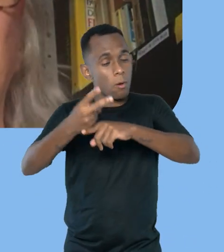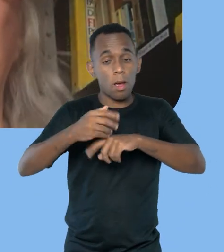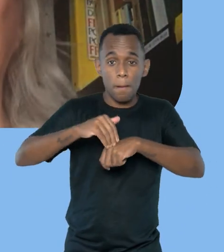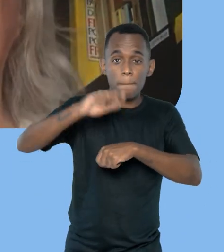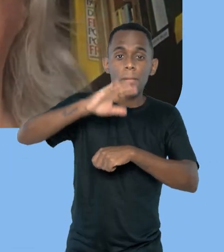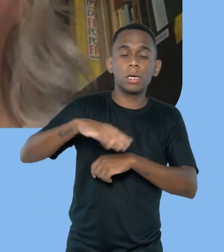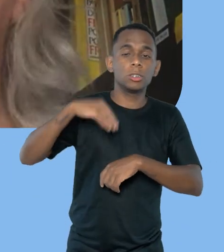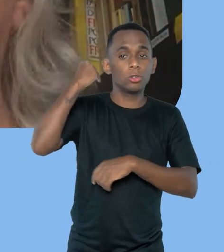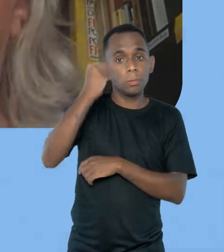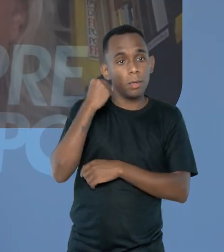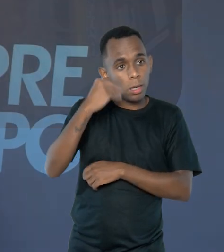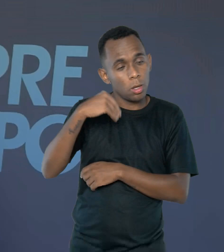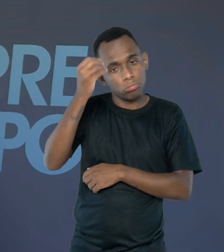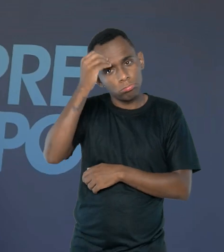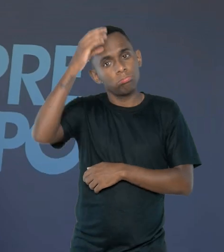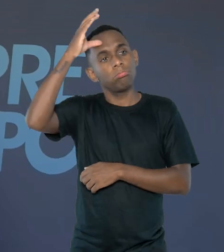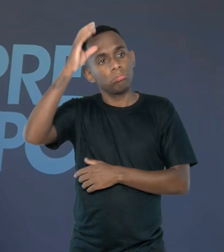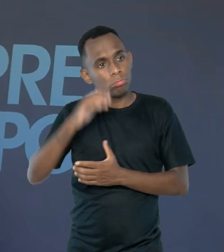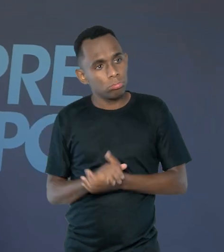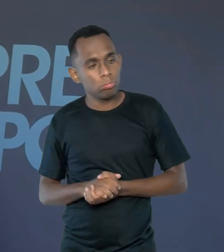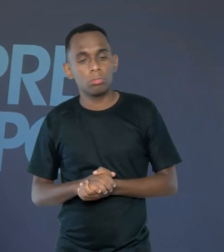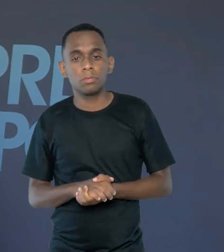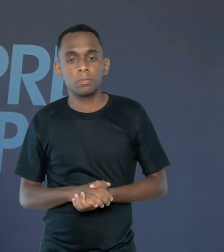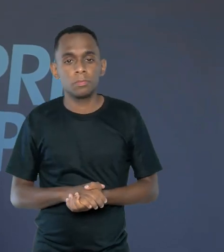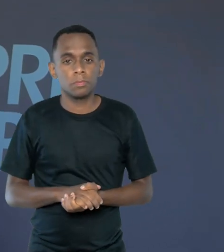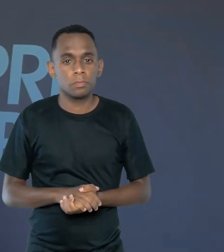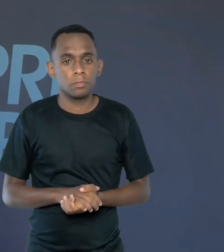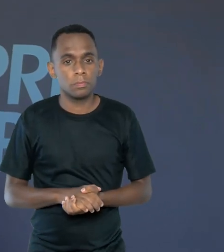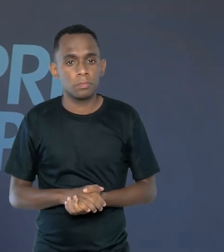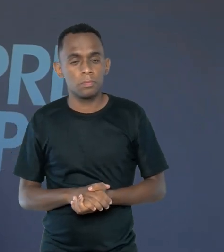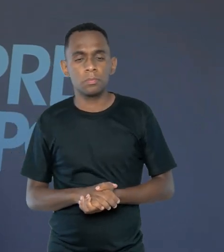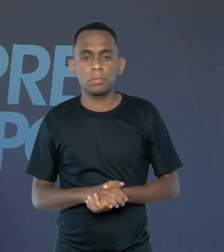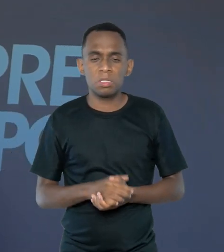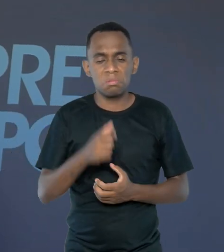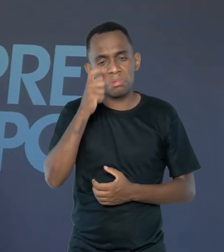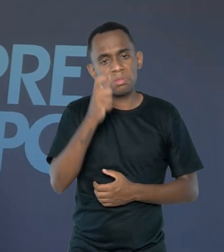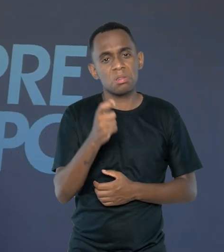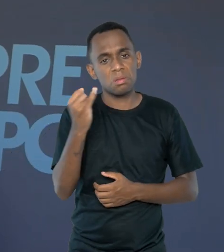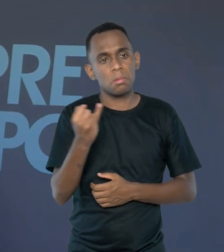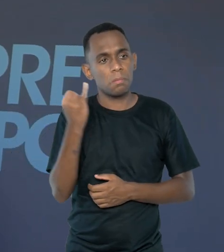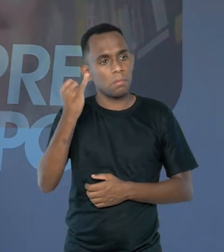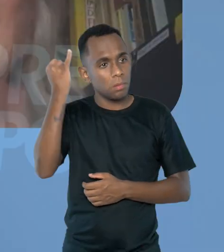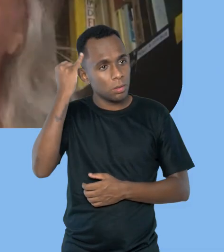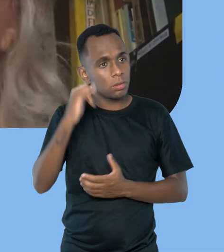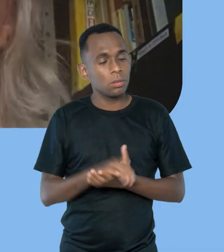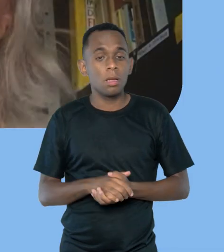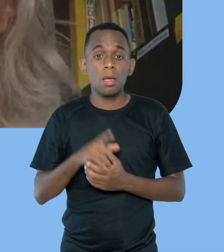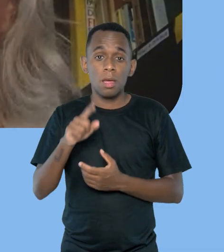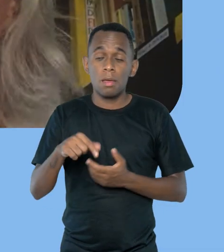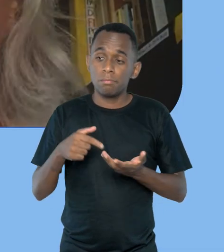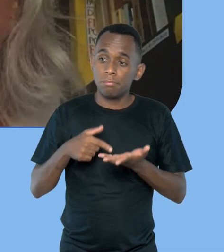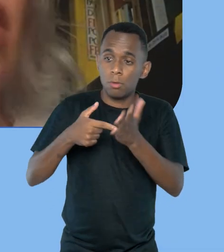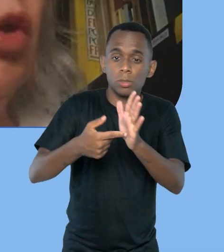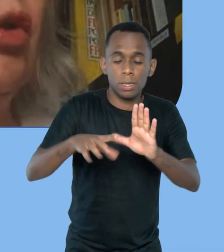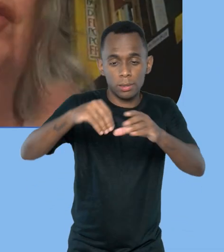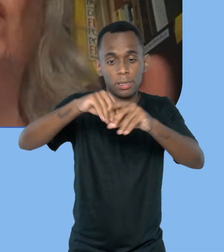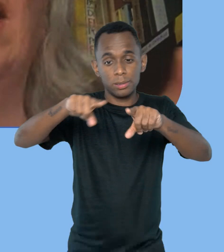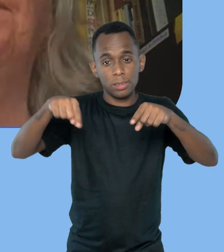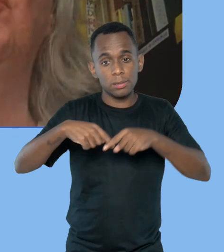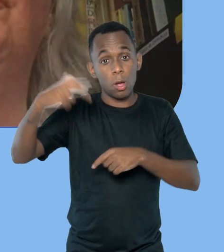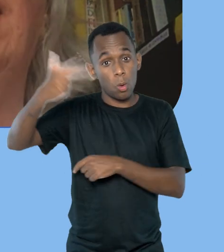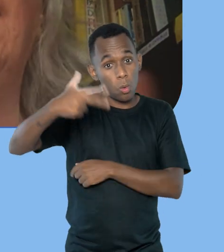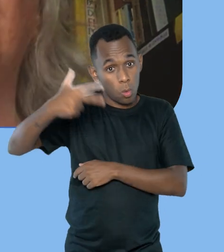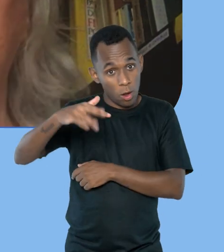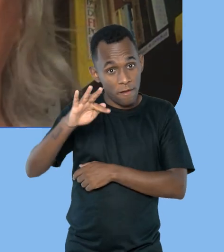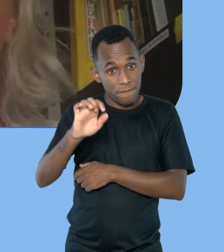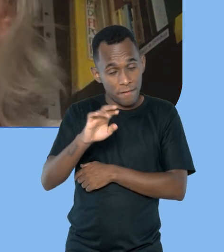buscar mais sobre aquele tema, aquele autor que ele viu. Isso é muito interessante. Trazer para a sala de aula. Eu levei o